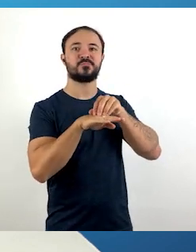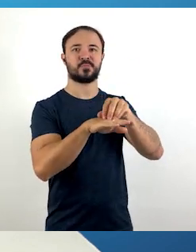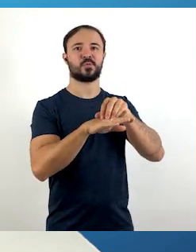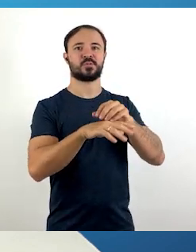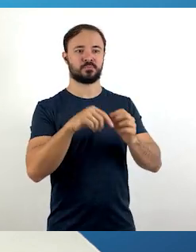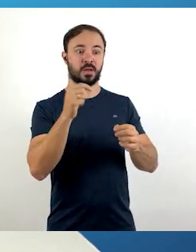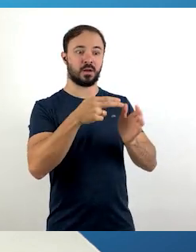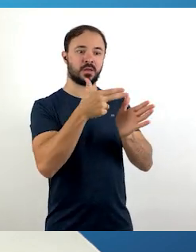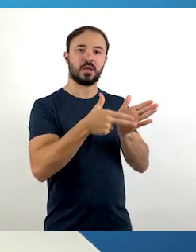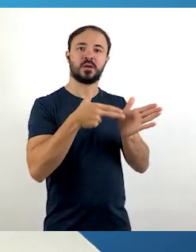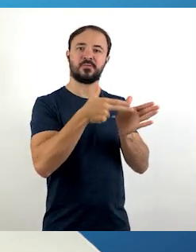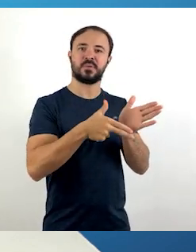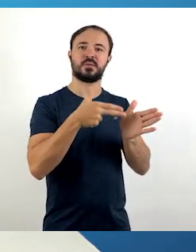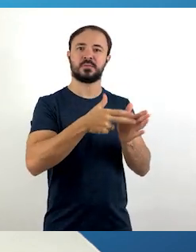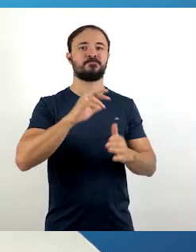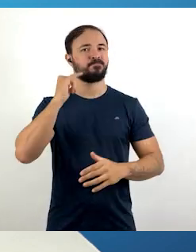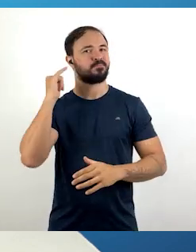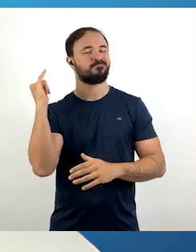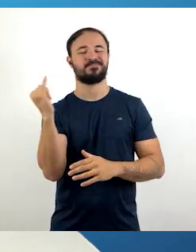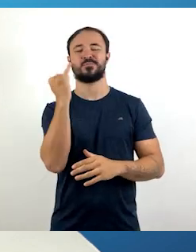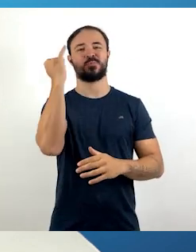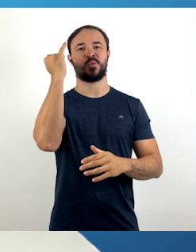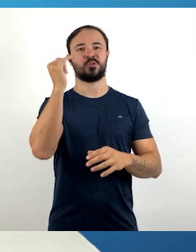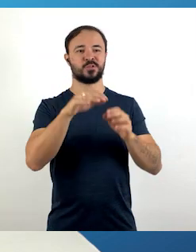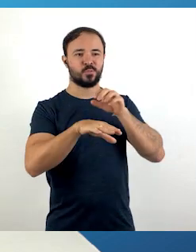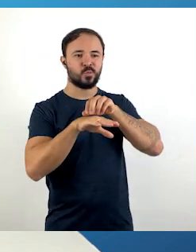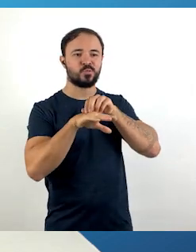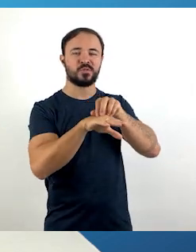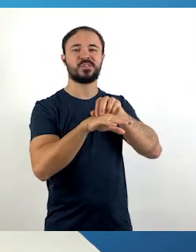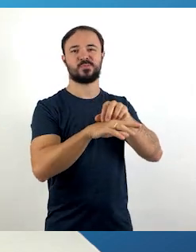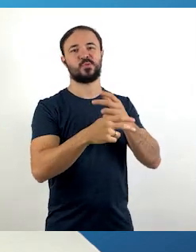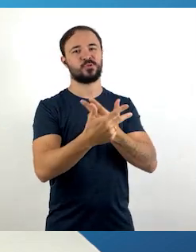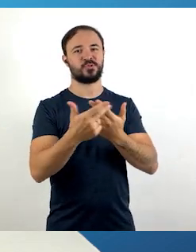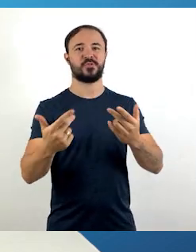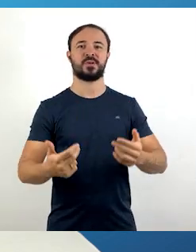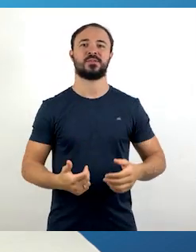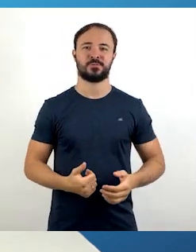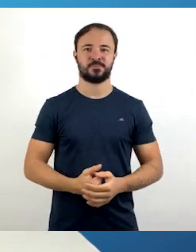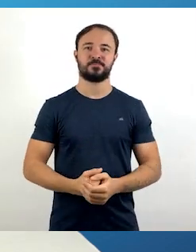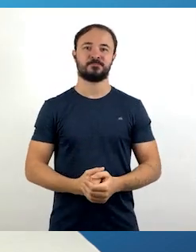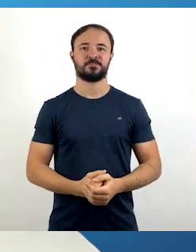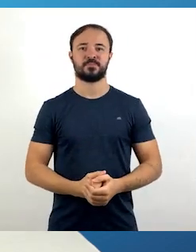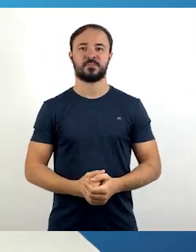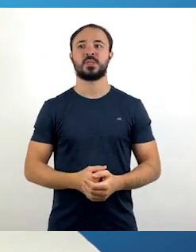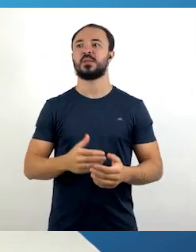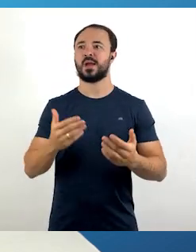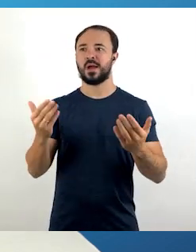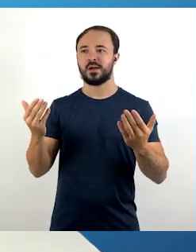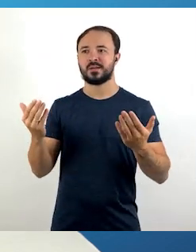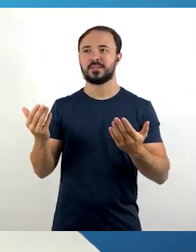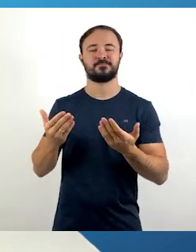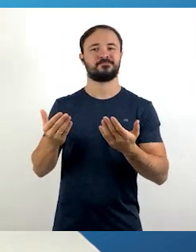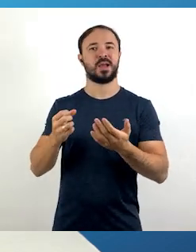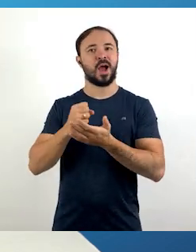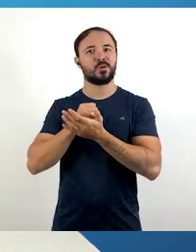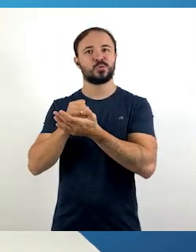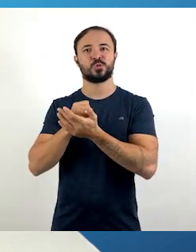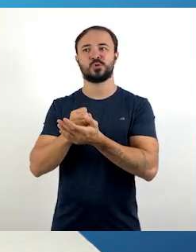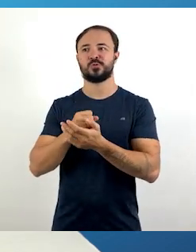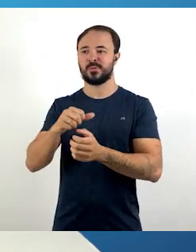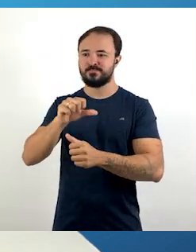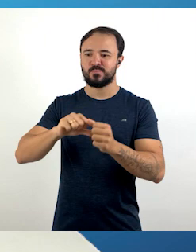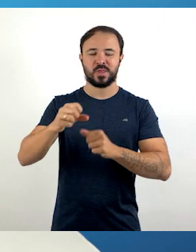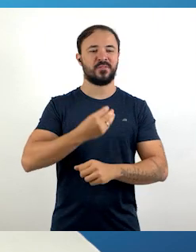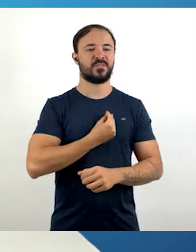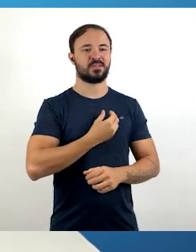dos transportes. A máquina a vapor se desenvolveu ao longo da Revolução Industrial e isso transformou a vida das pessoas. E